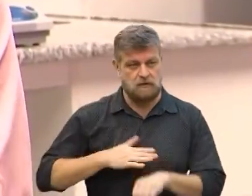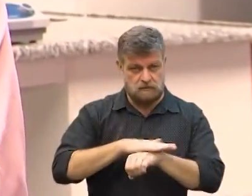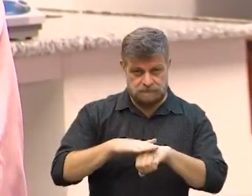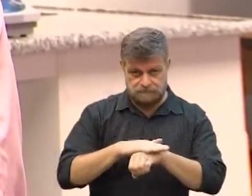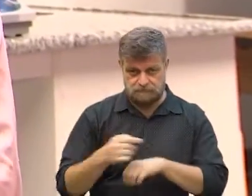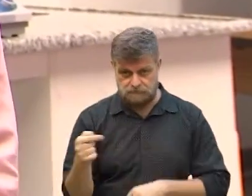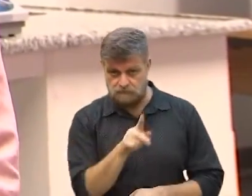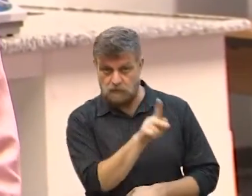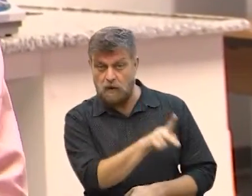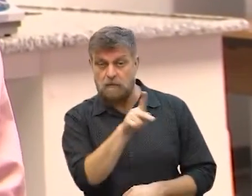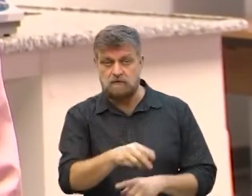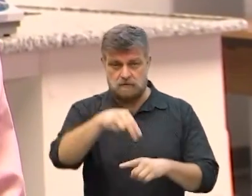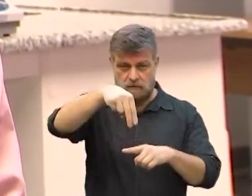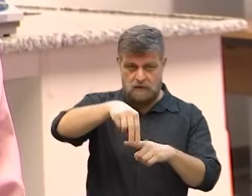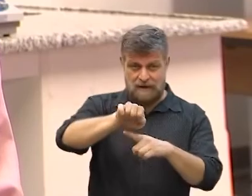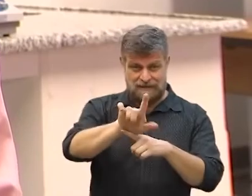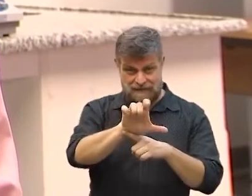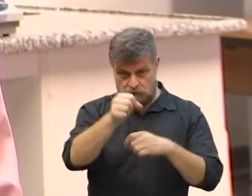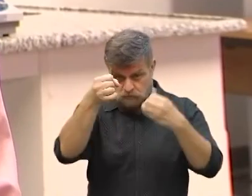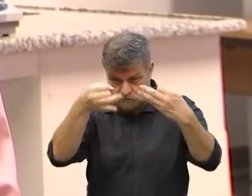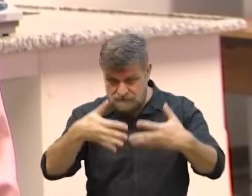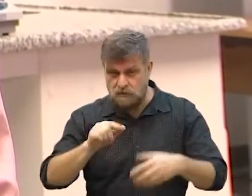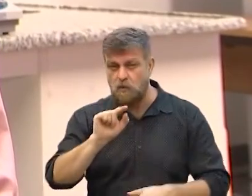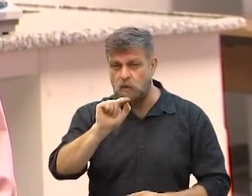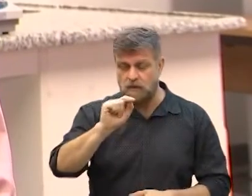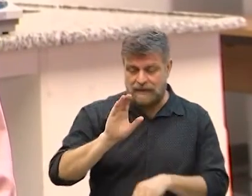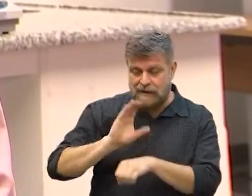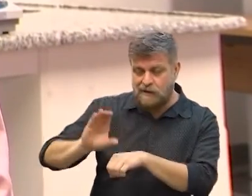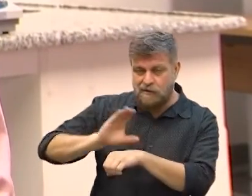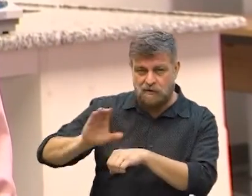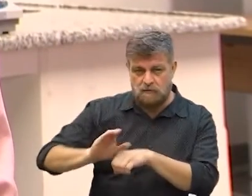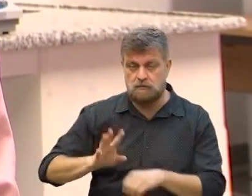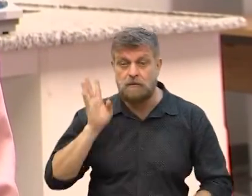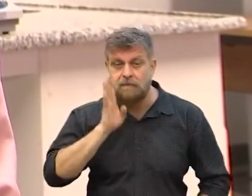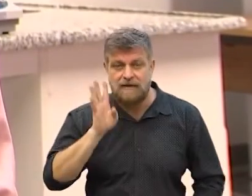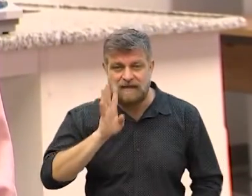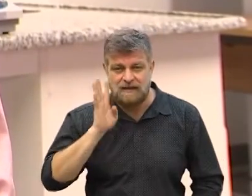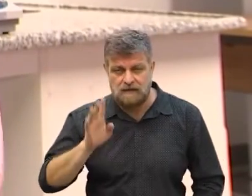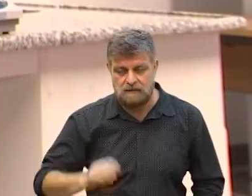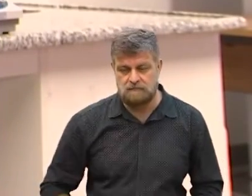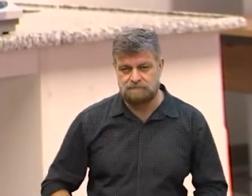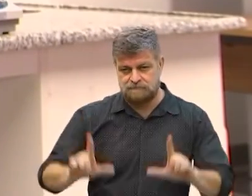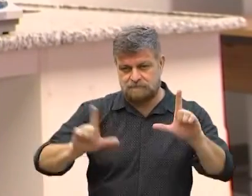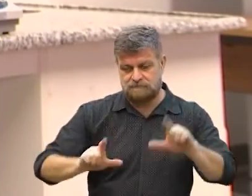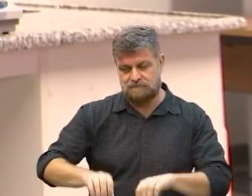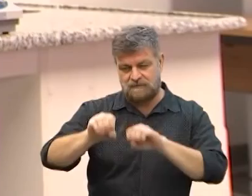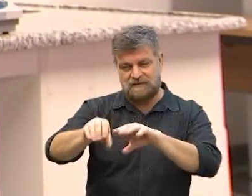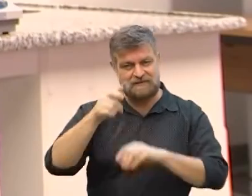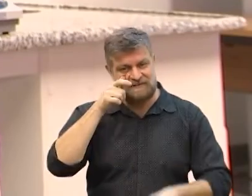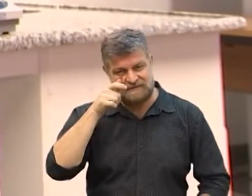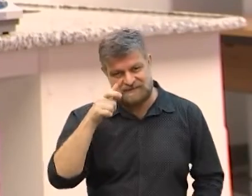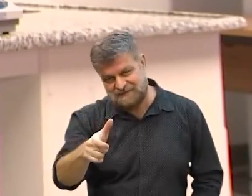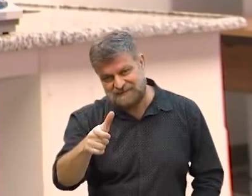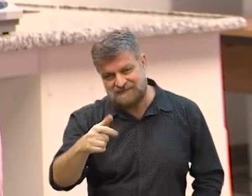conversou aqui com o professor Nelson, que falou a respeito, então, deste curso bem bacana. Esse é o quadro De Olho